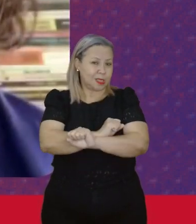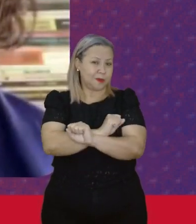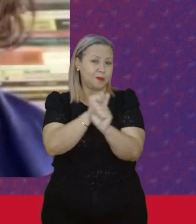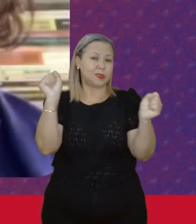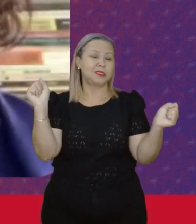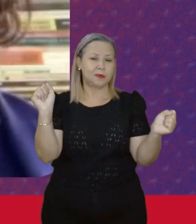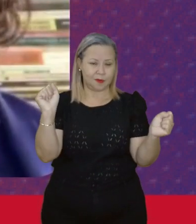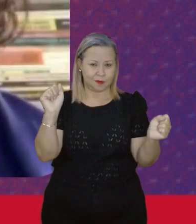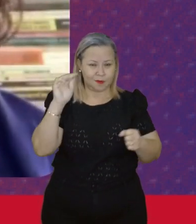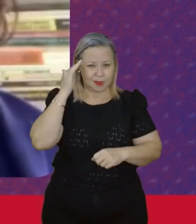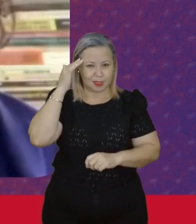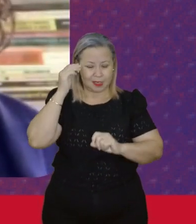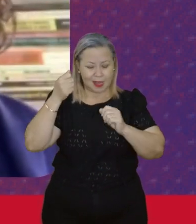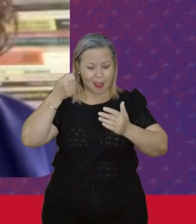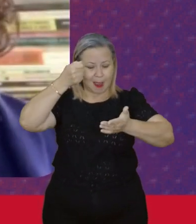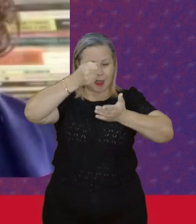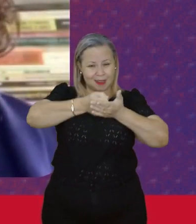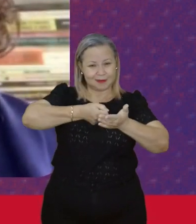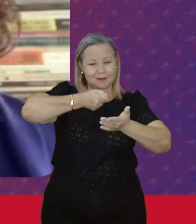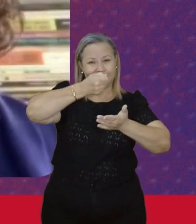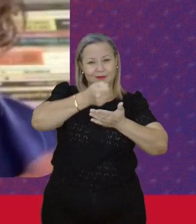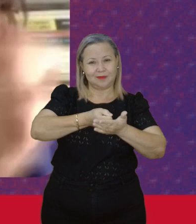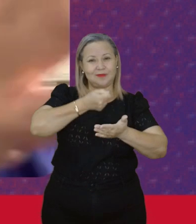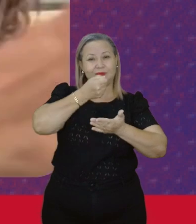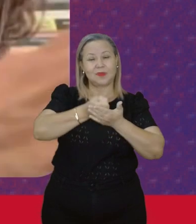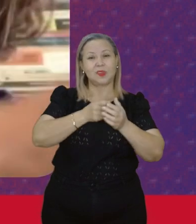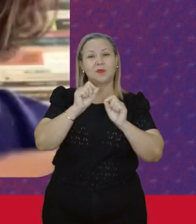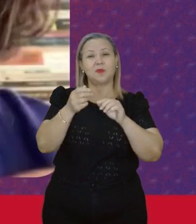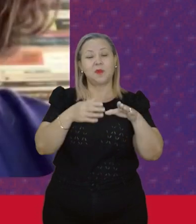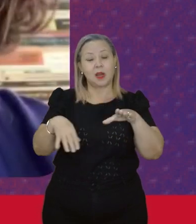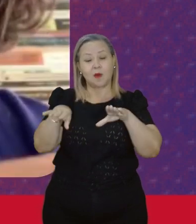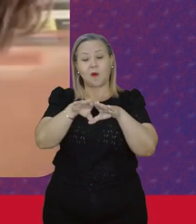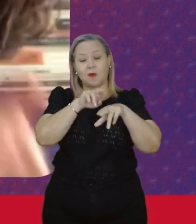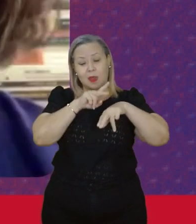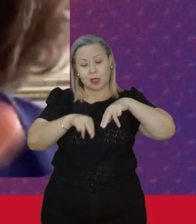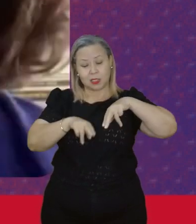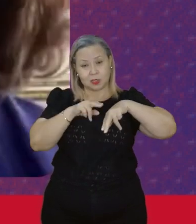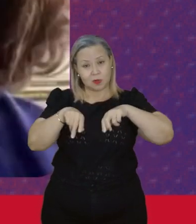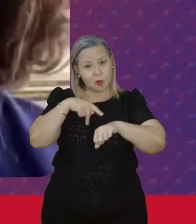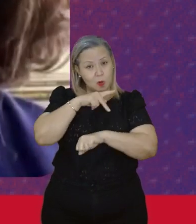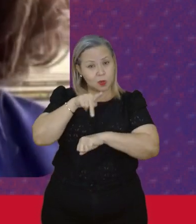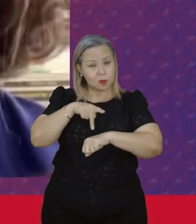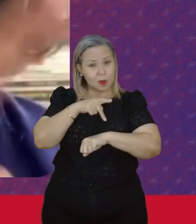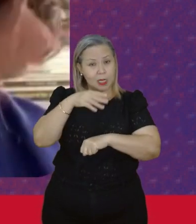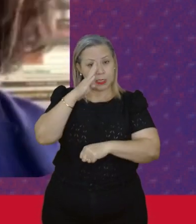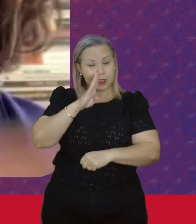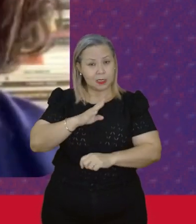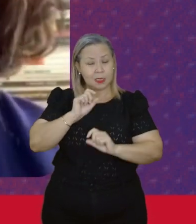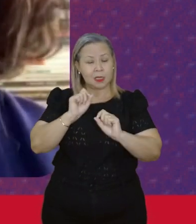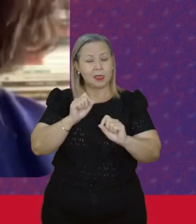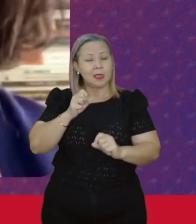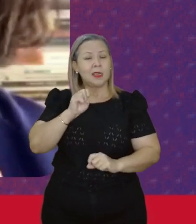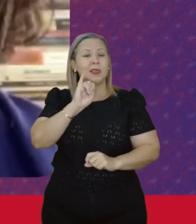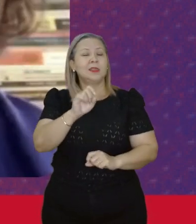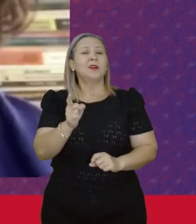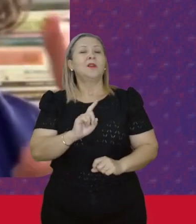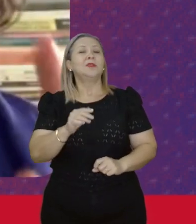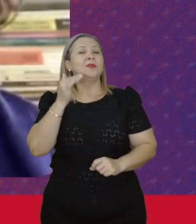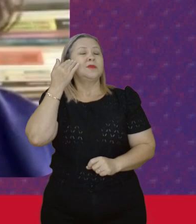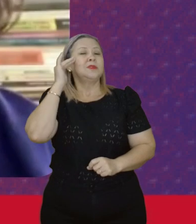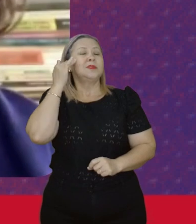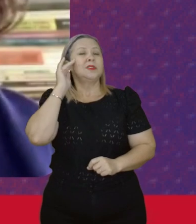entender a luta pela igualdade de gênero no nosso país se nós não entendermos